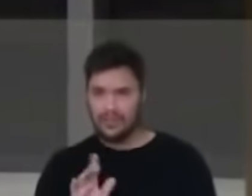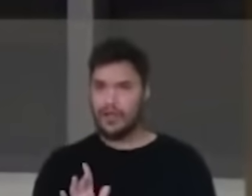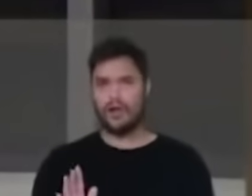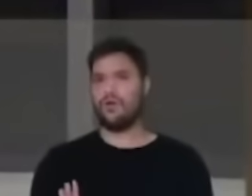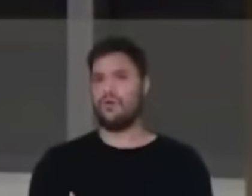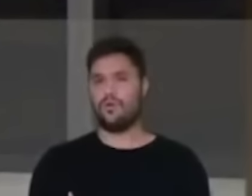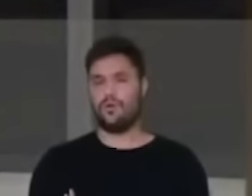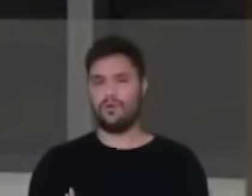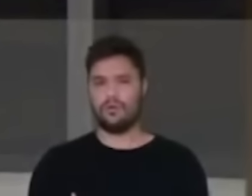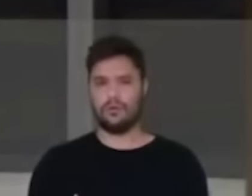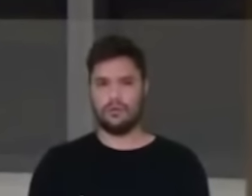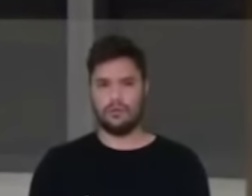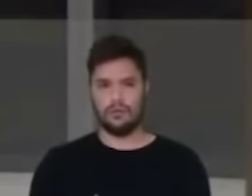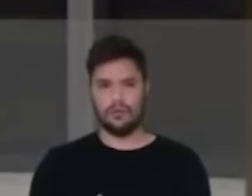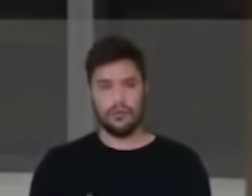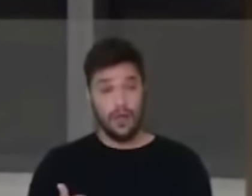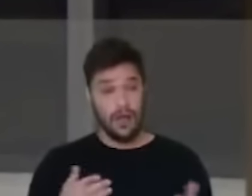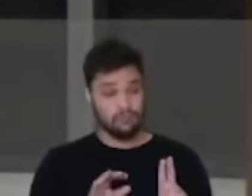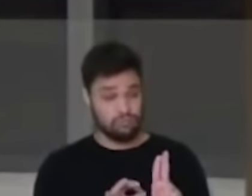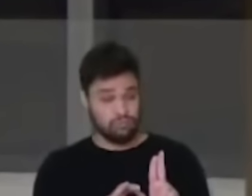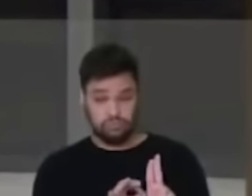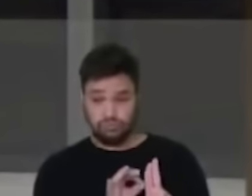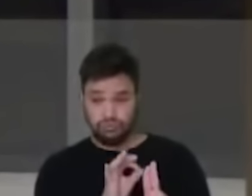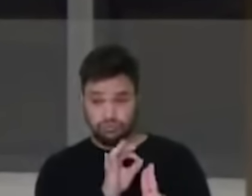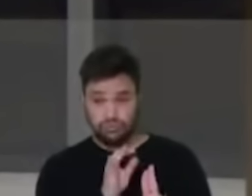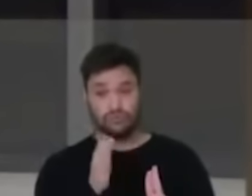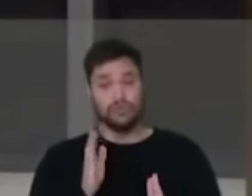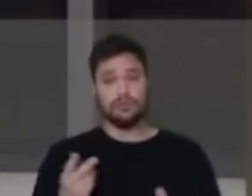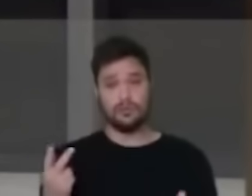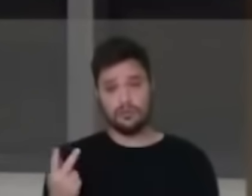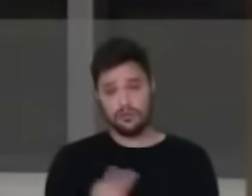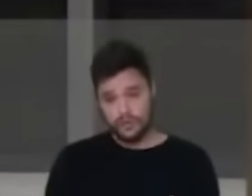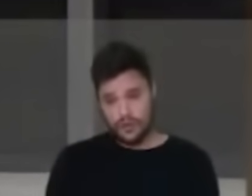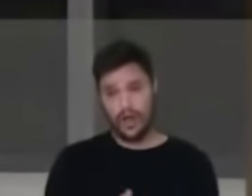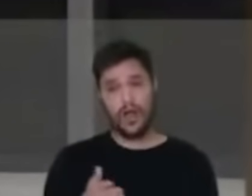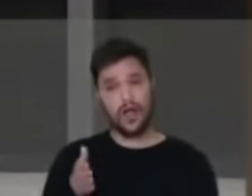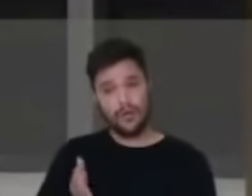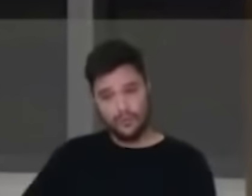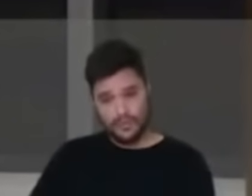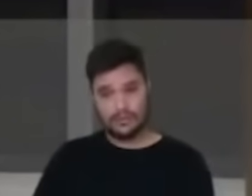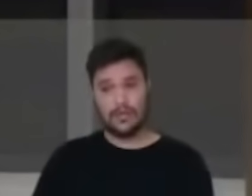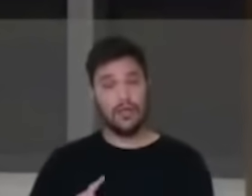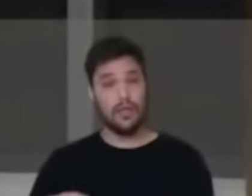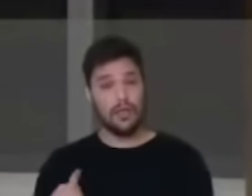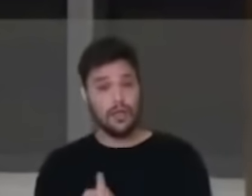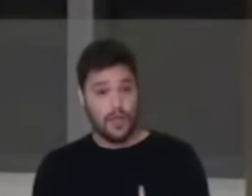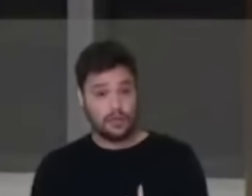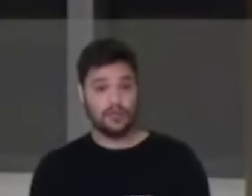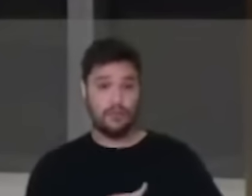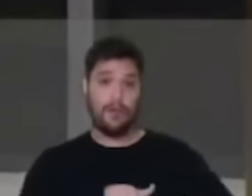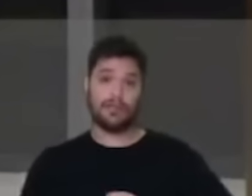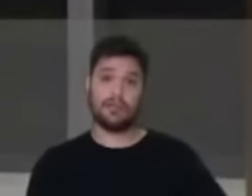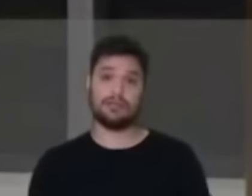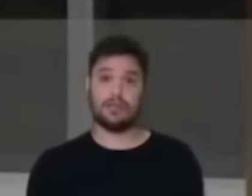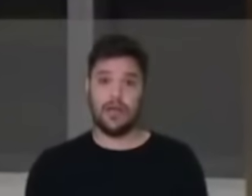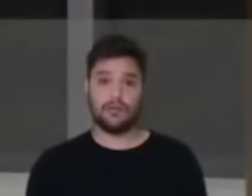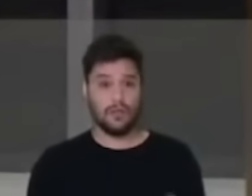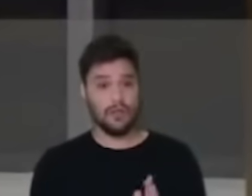aquecimento global, a mudança climática já está acontecendo e nós estamos atrasados